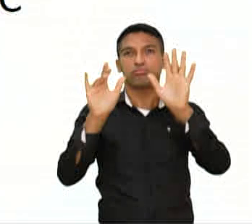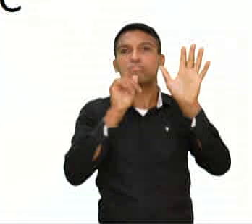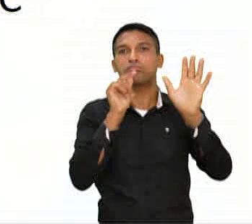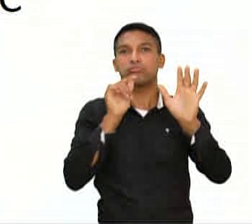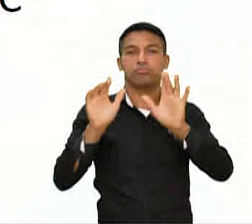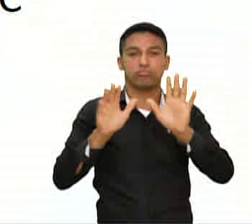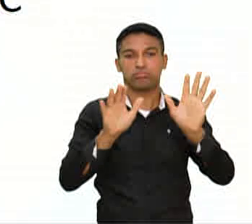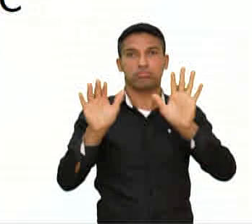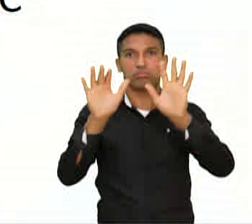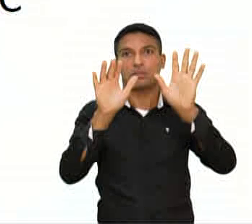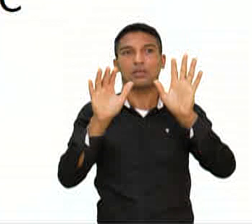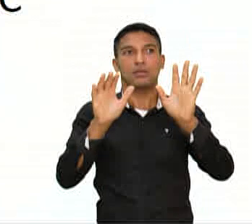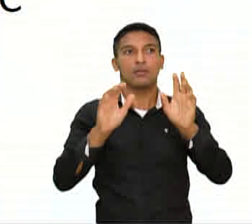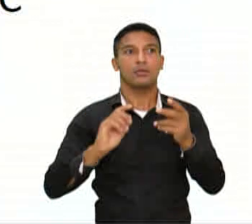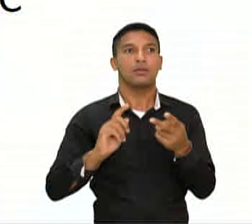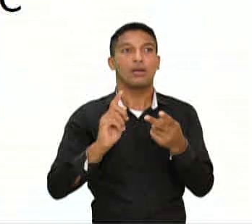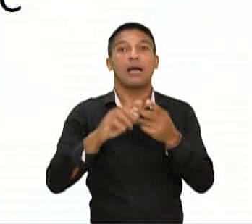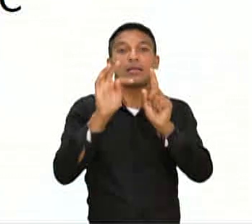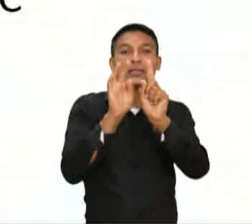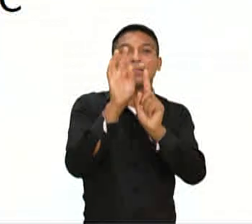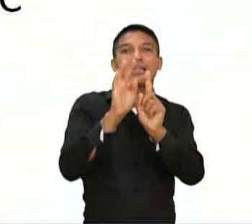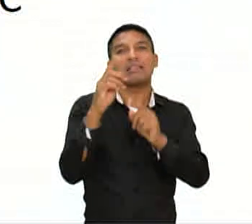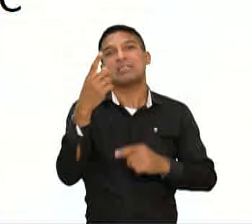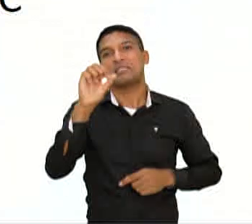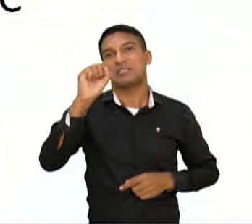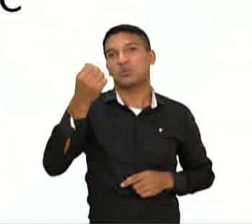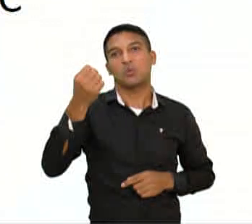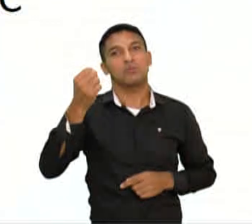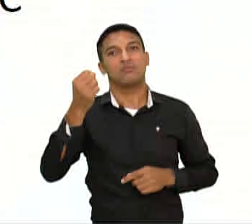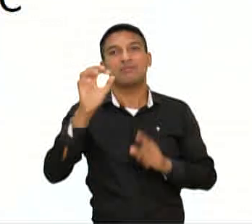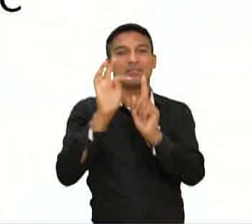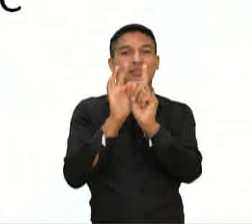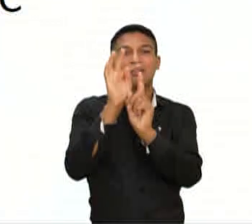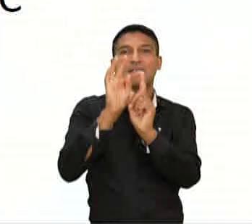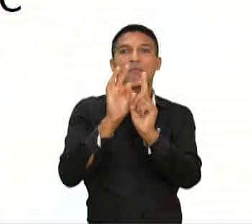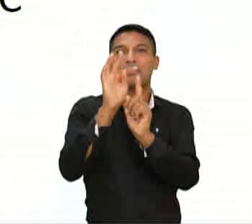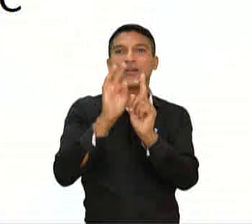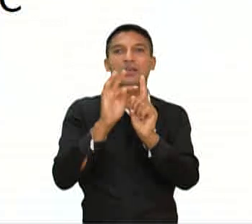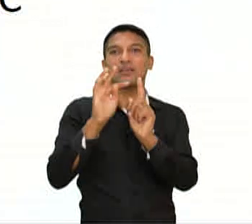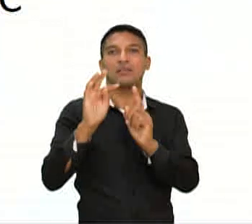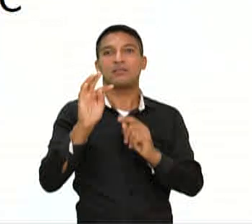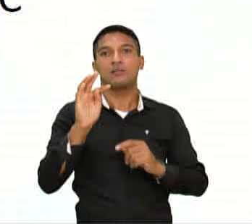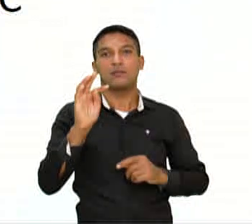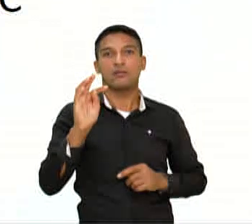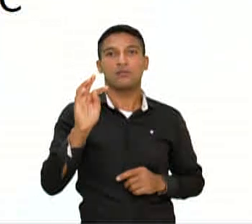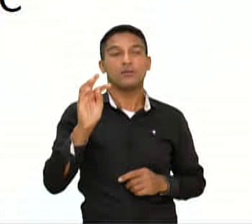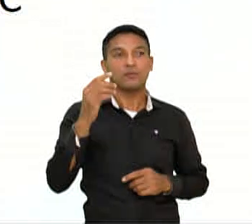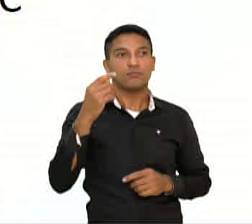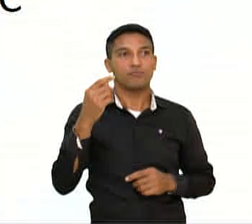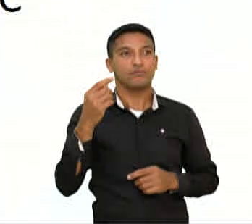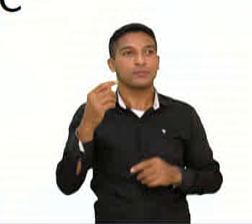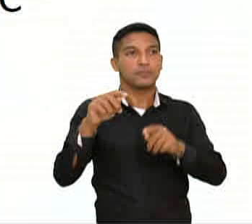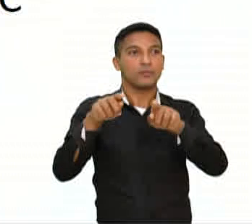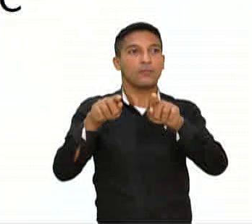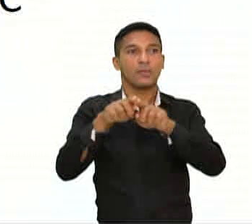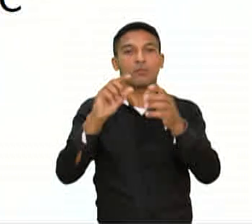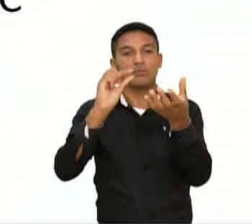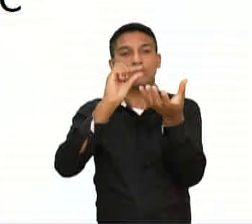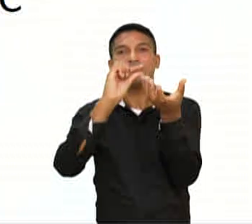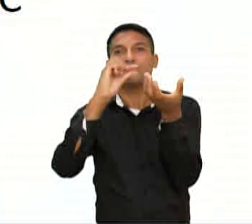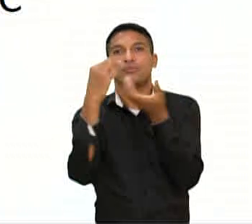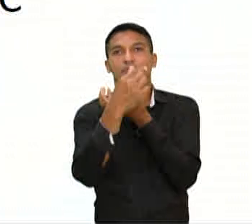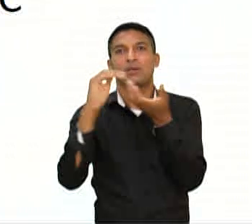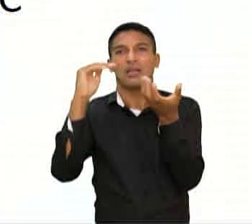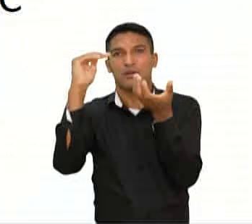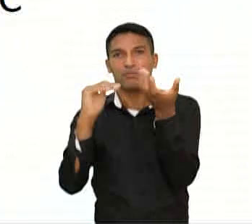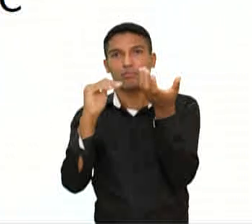térmica girando de 22 a 18. Depois o CFA, que é o clima subtropical, abaixo da linha do trópico considerado, por